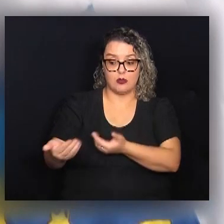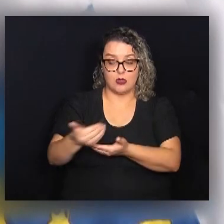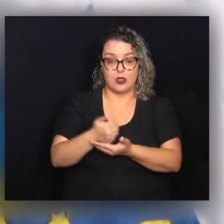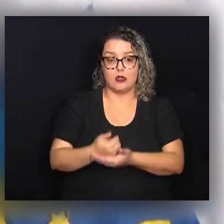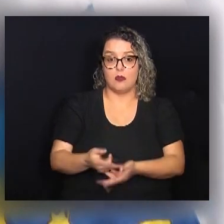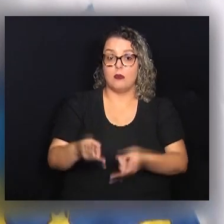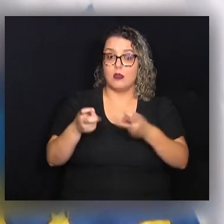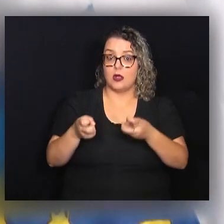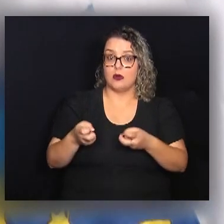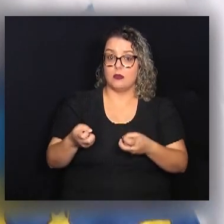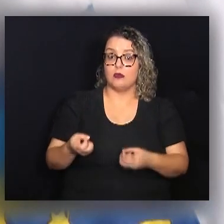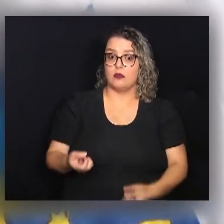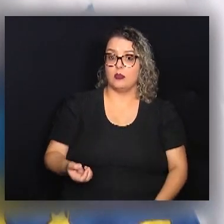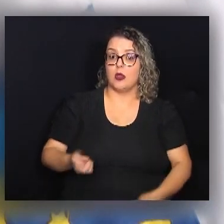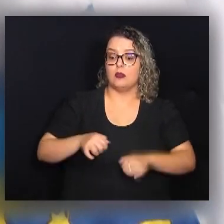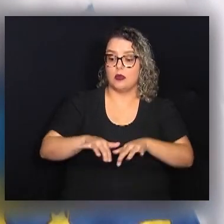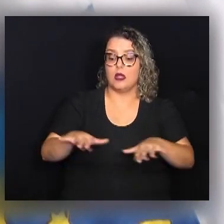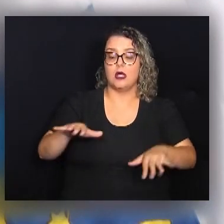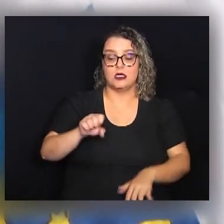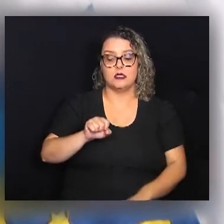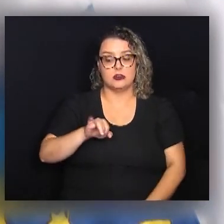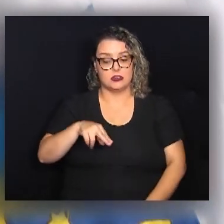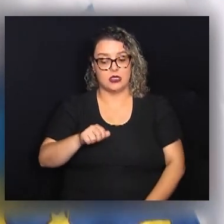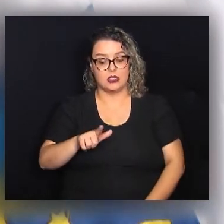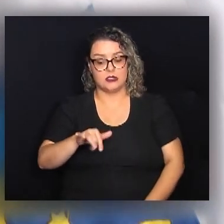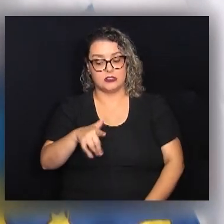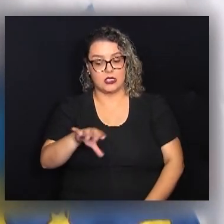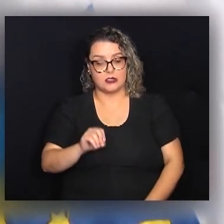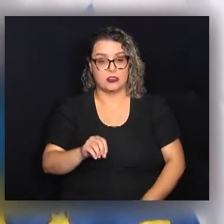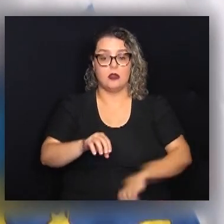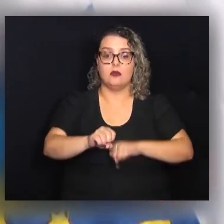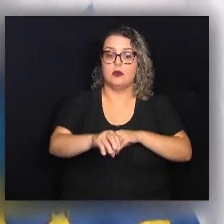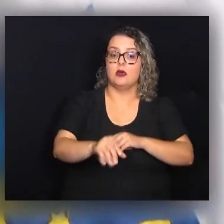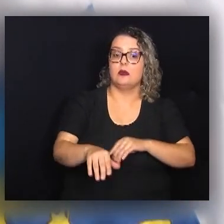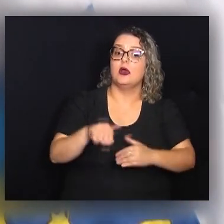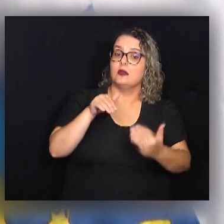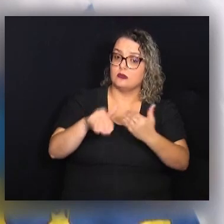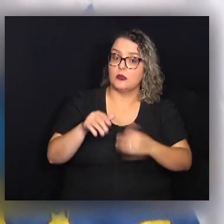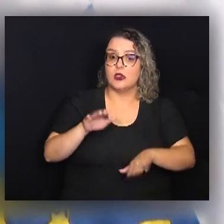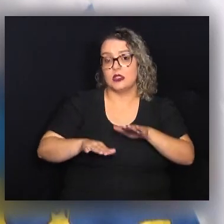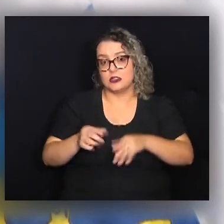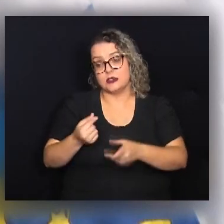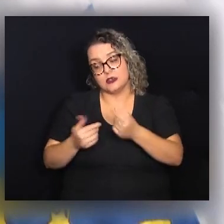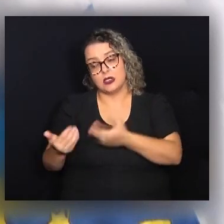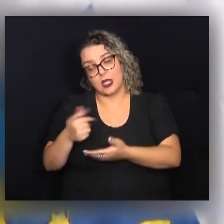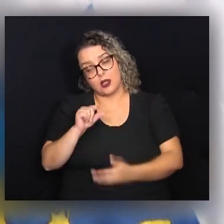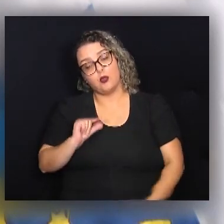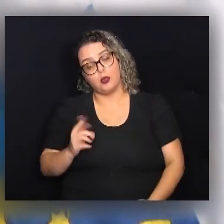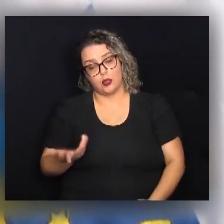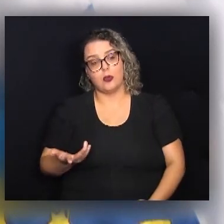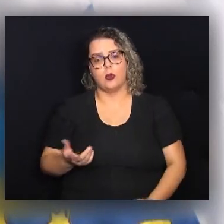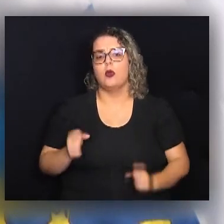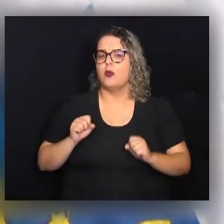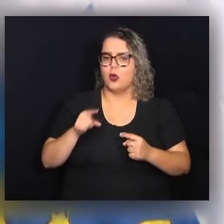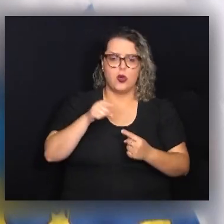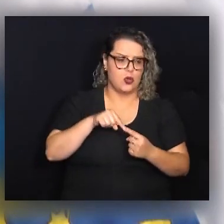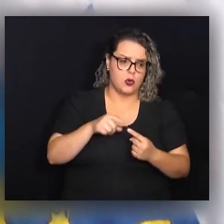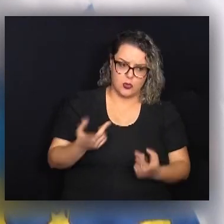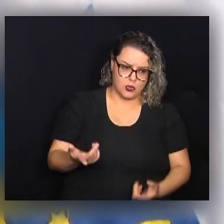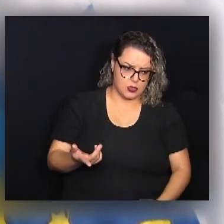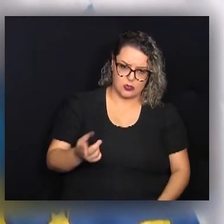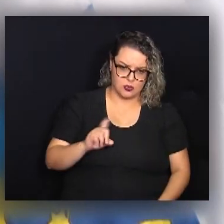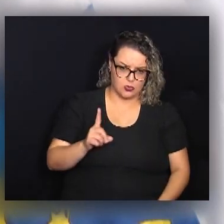sinalização, engenharia de tráfego, engenharia de campo, policiamento, fiscalização, renovação de frota e